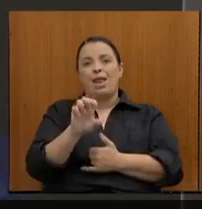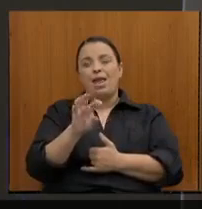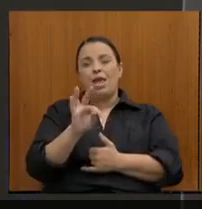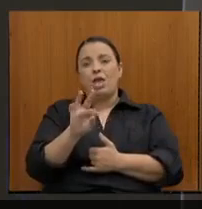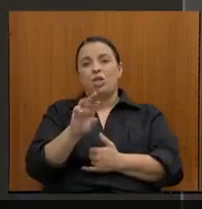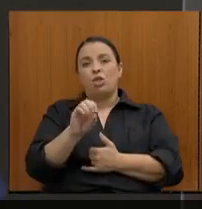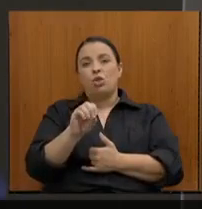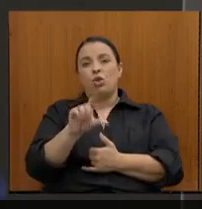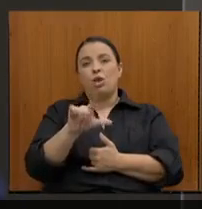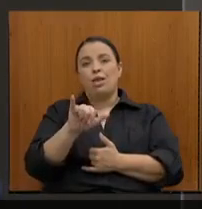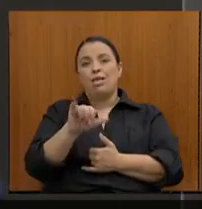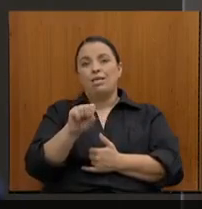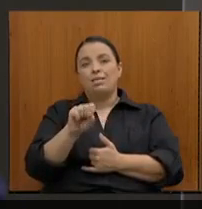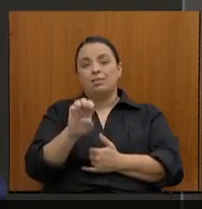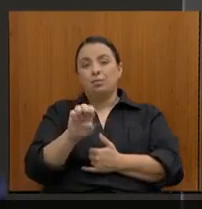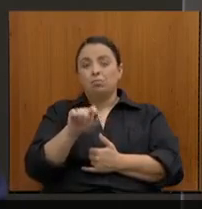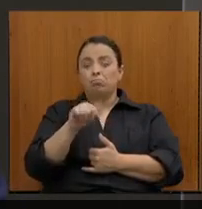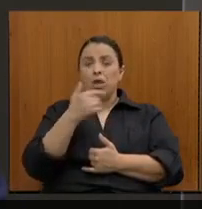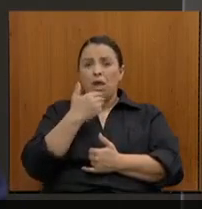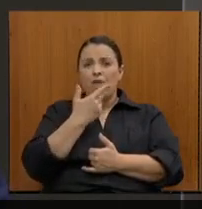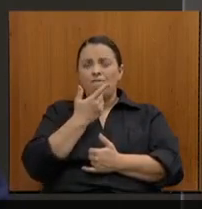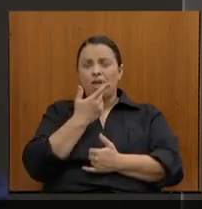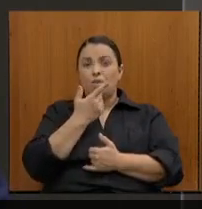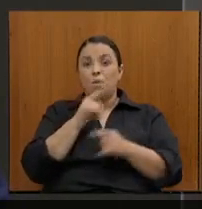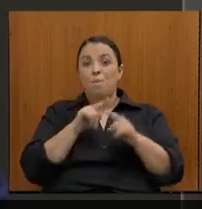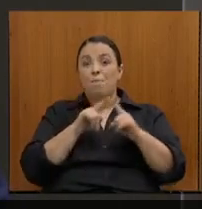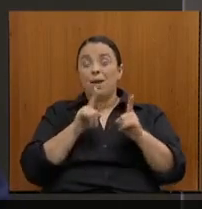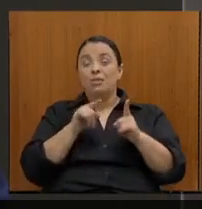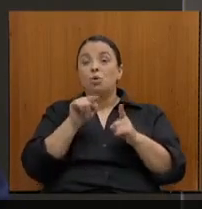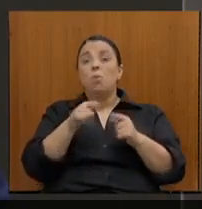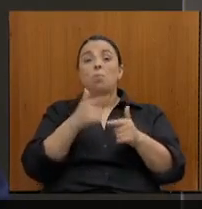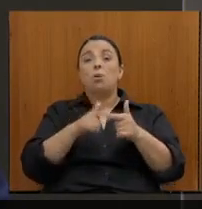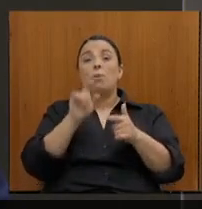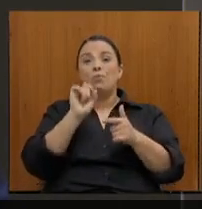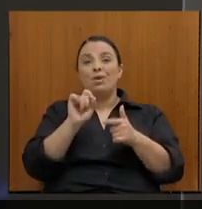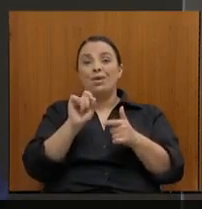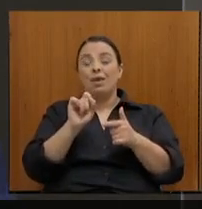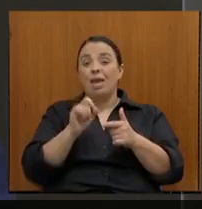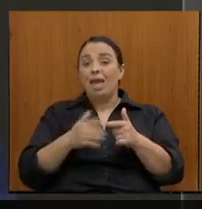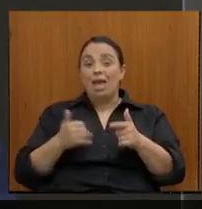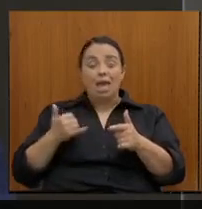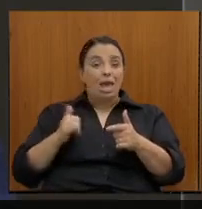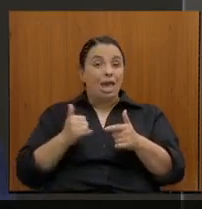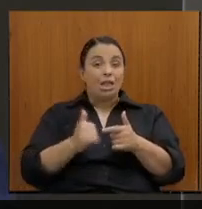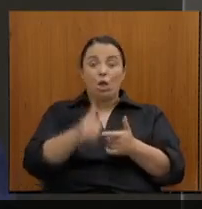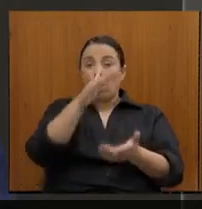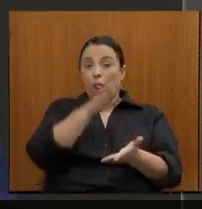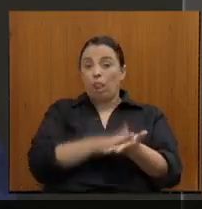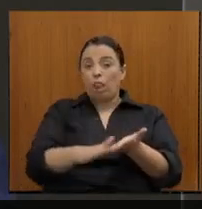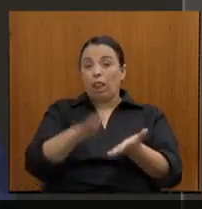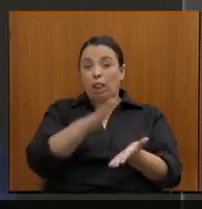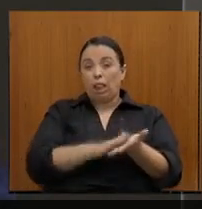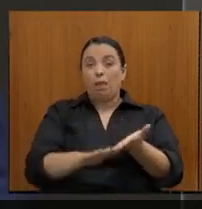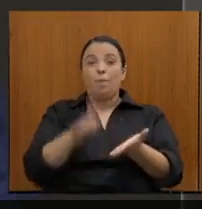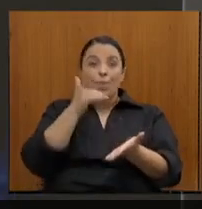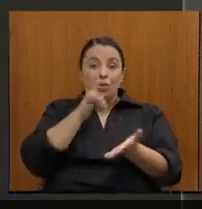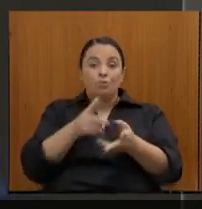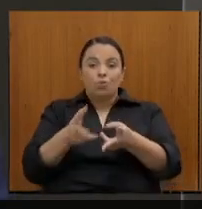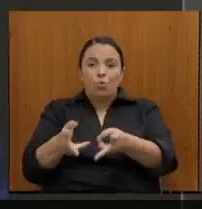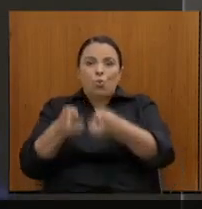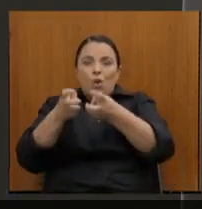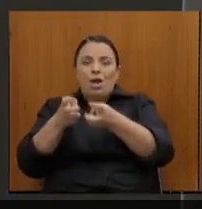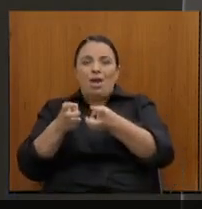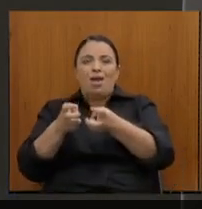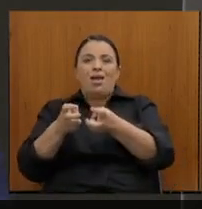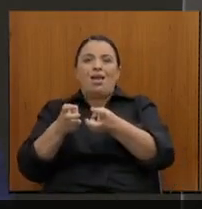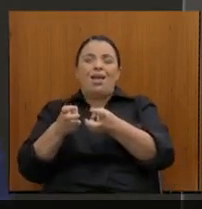para fazer para obter essa o hidrogênio com esse processo de eletrólise mas aí